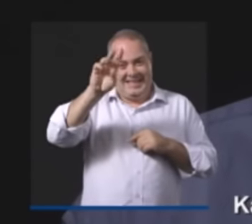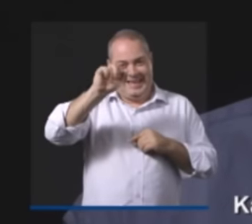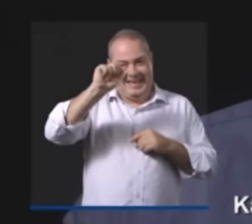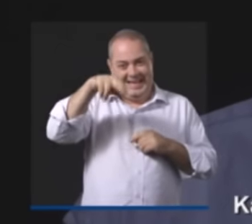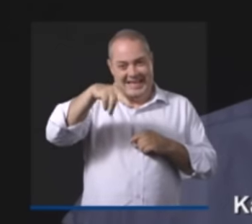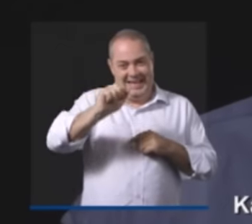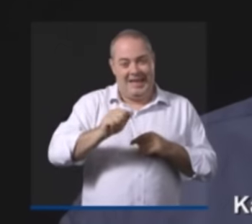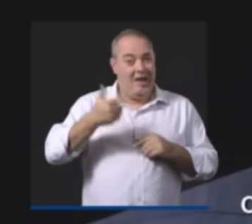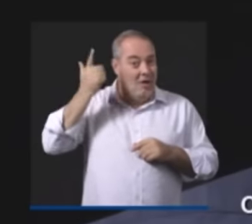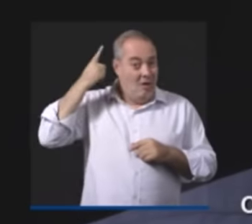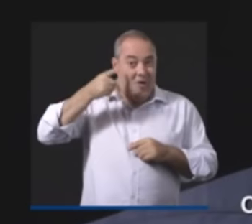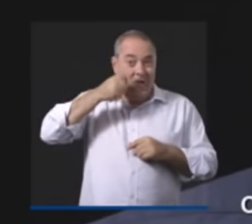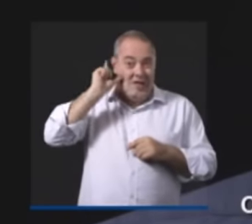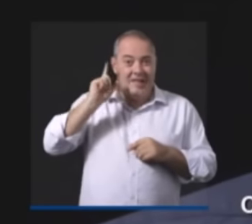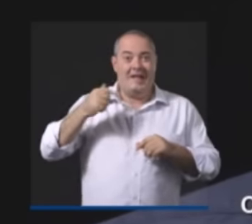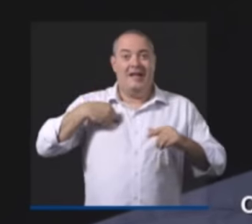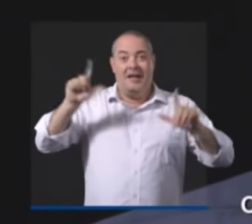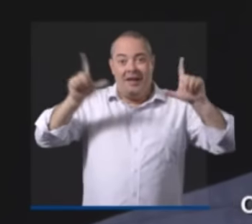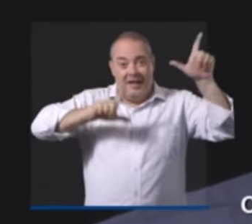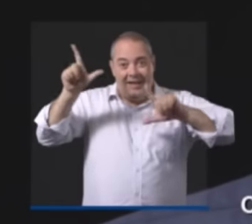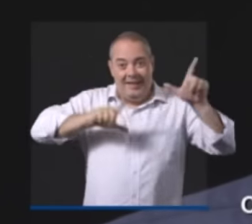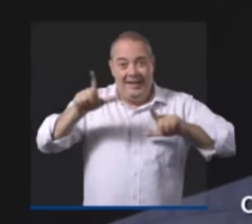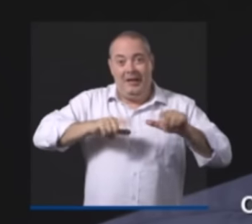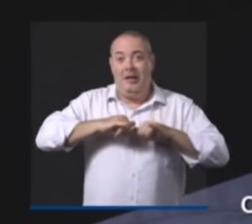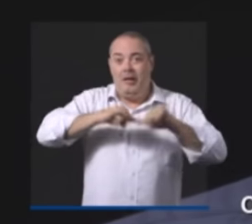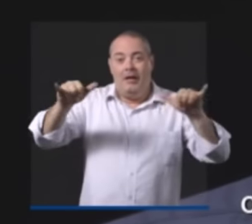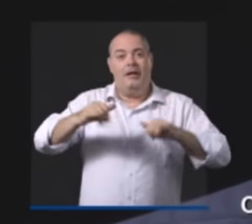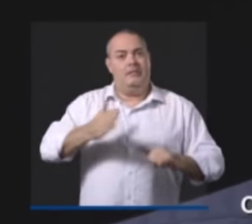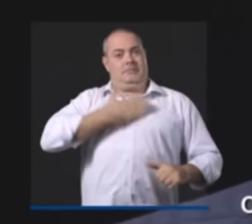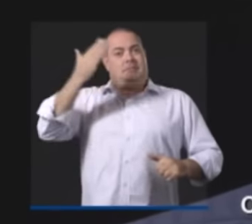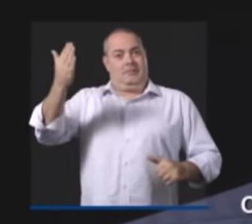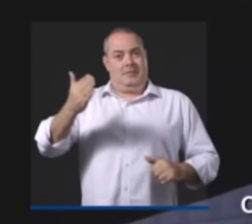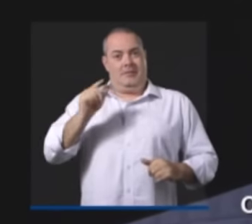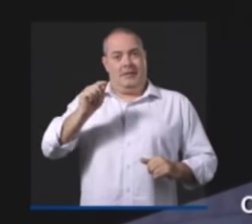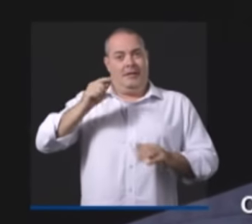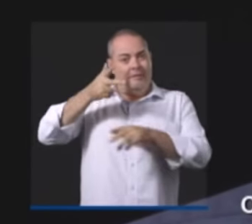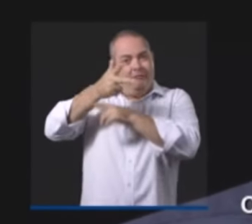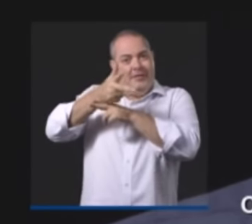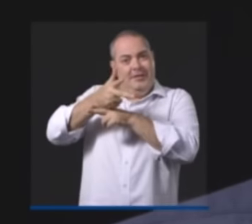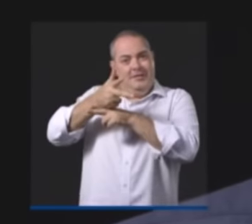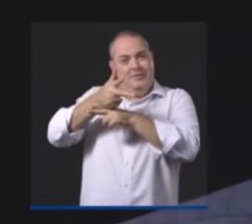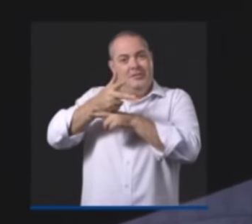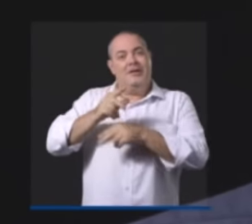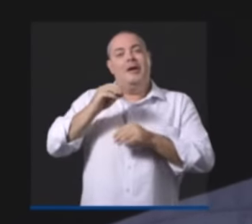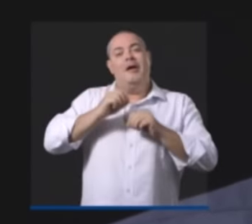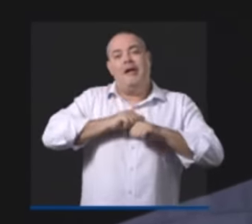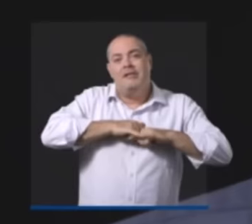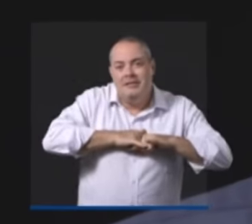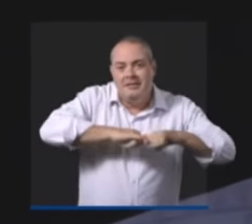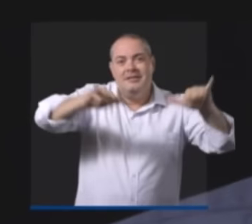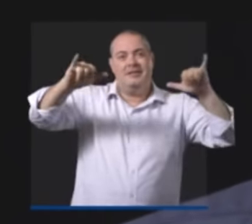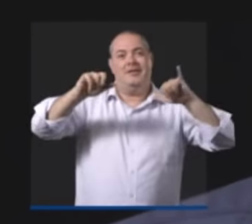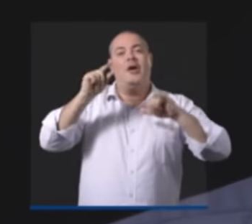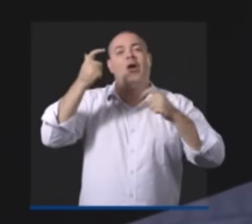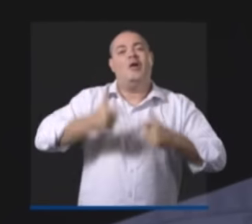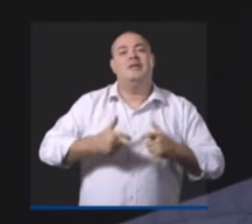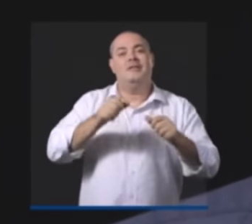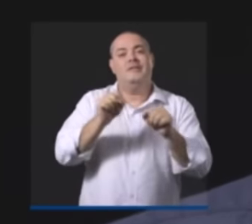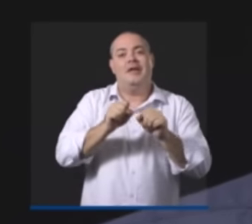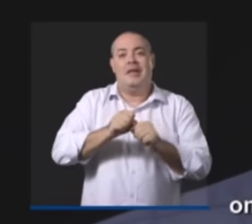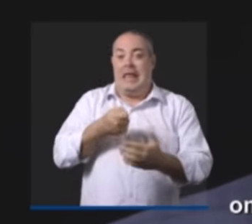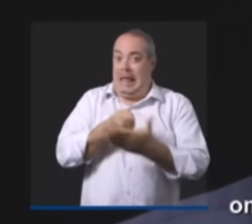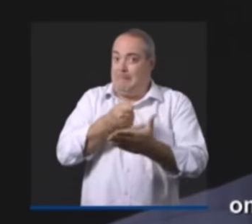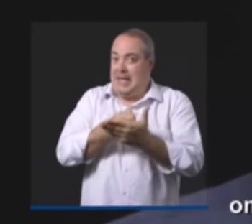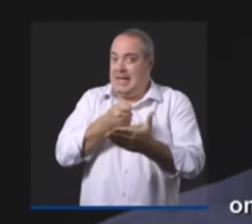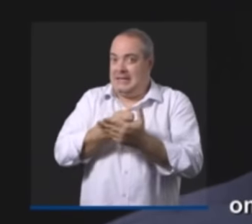ex-funcionária Adriana. Ontem, os moradores de BH foram novamente surpreendidos por um vídeo que Calil postou na rede